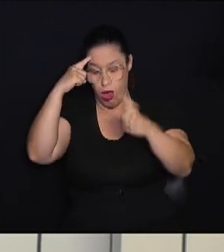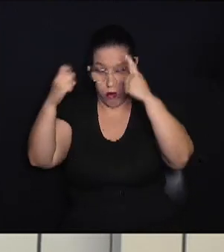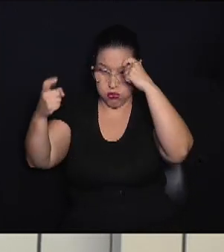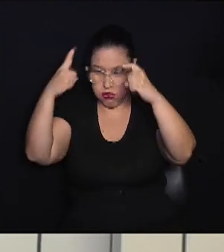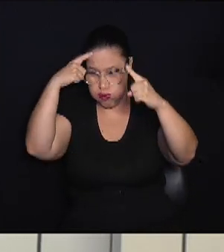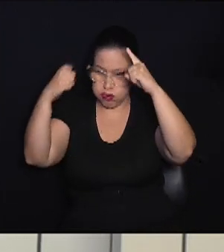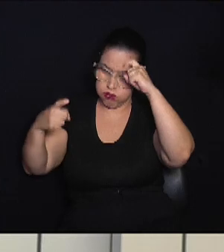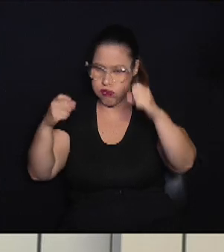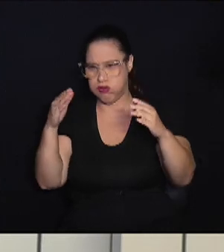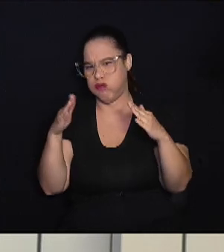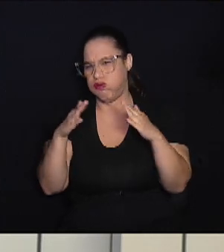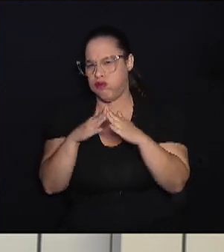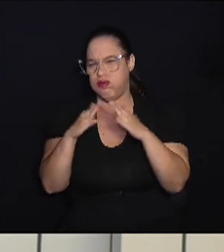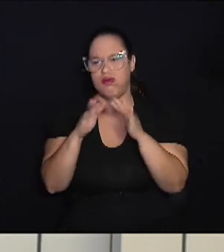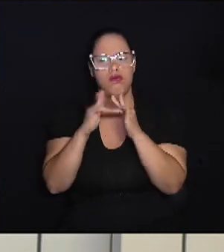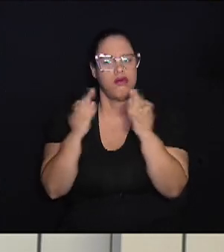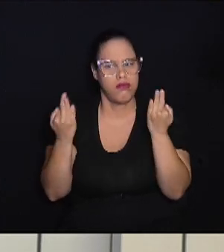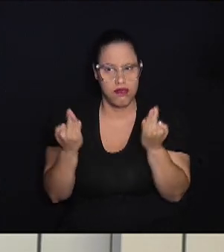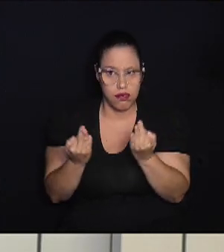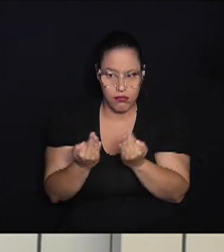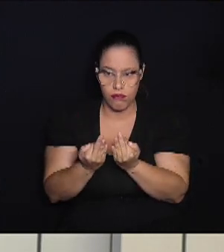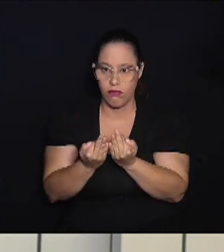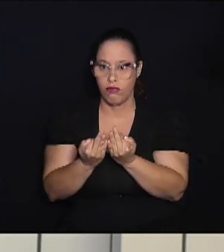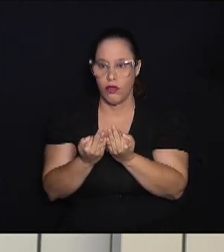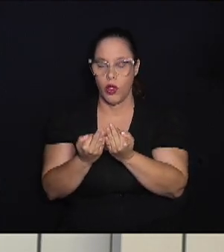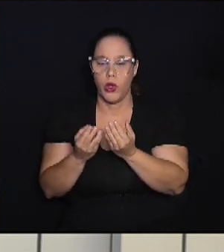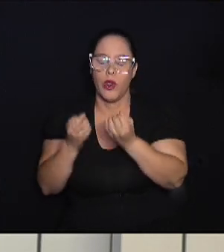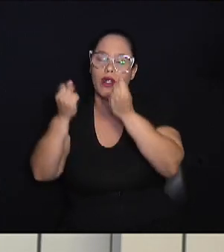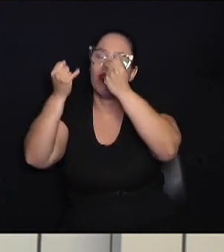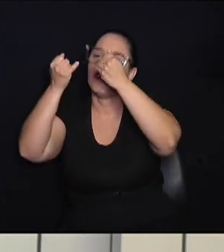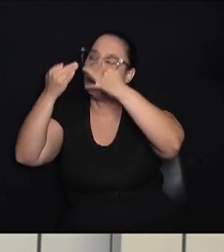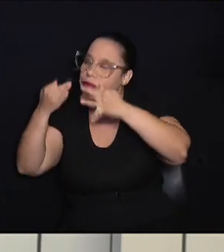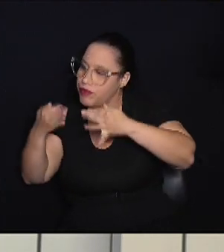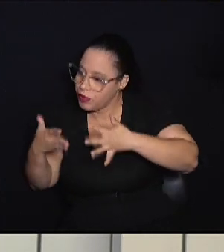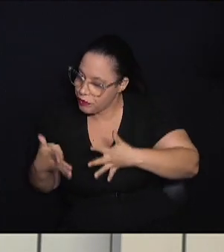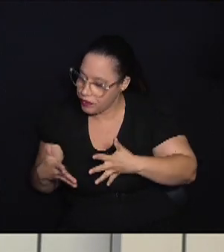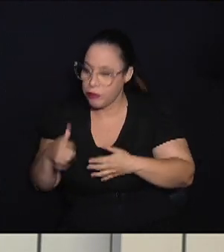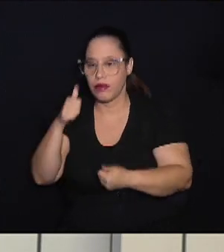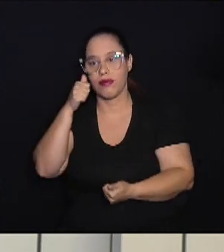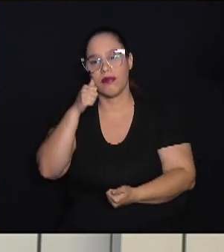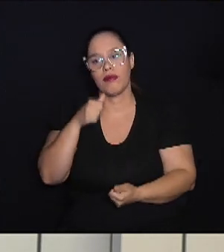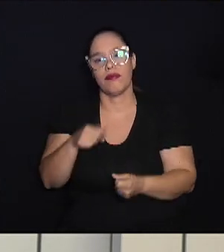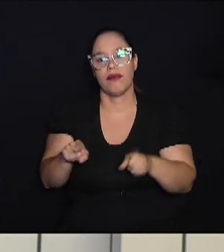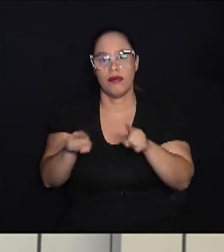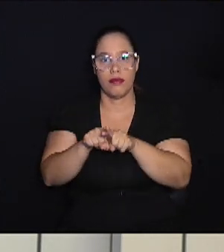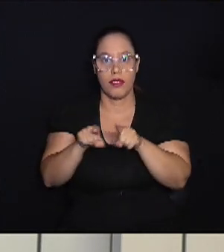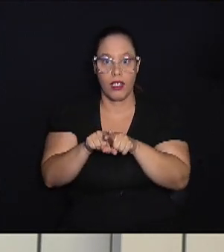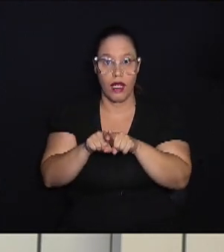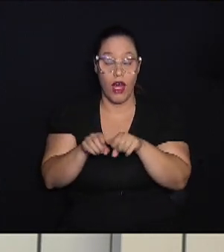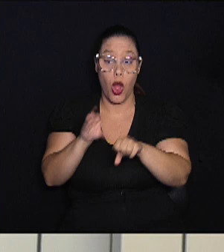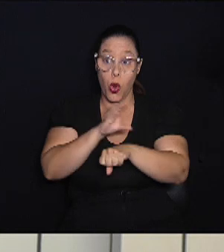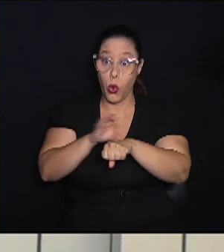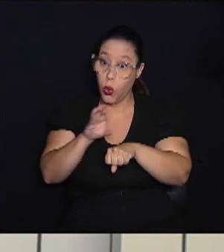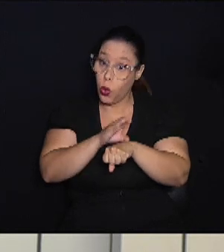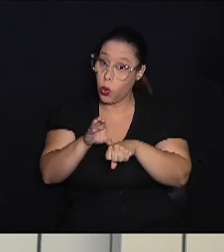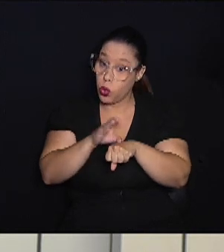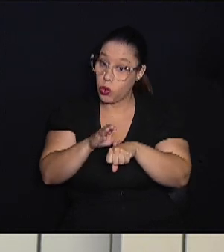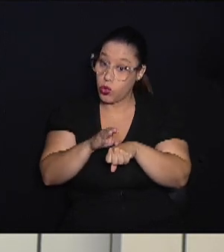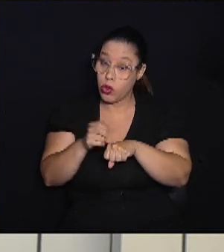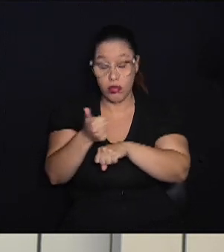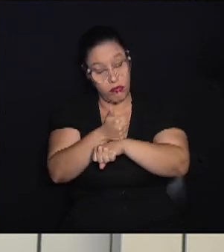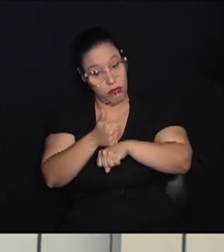violência doméstica e familiar. Além de orientações, a mulher também vai receber capacitação profissional